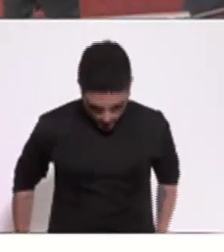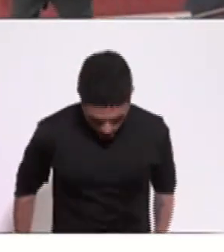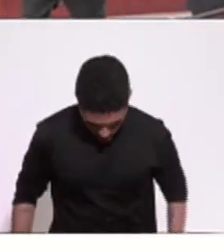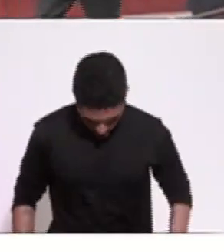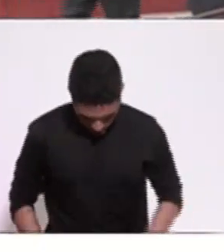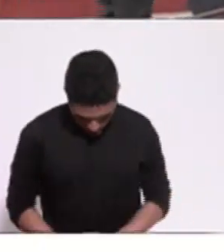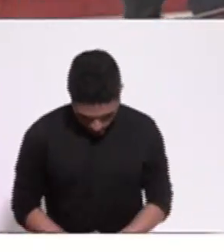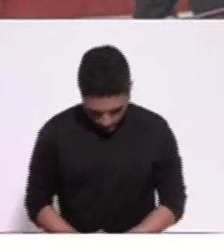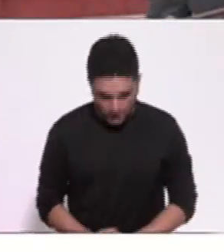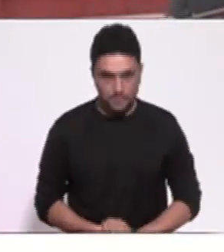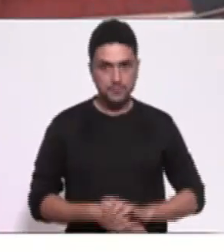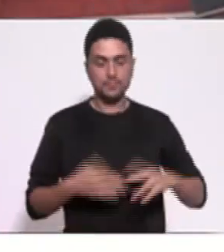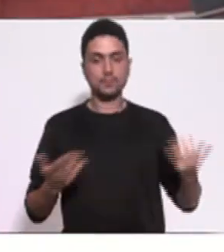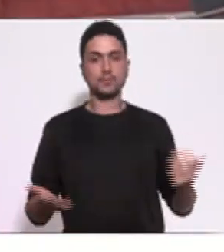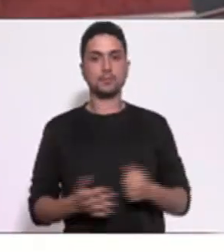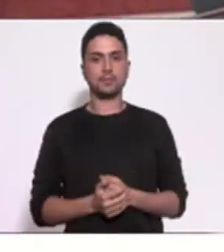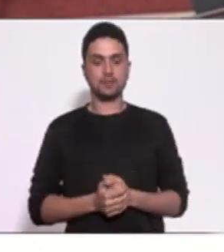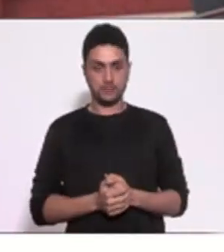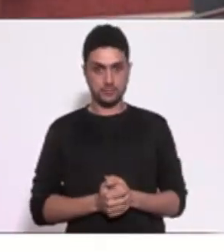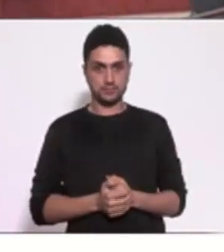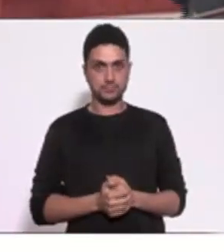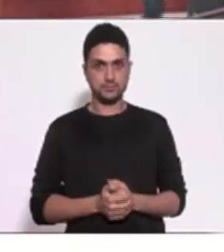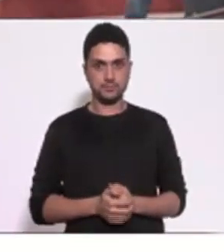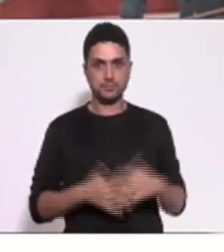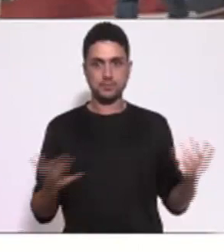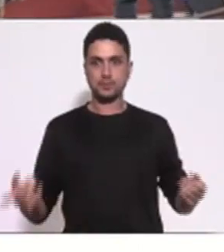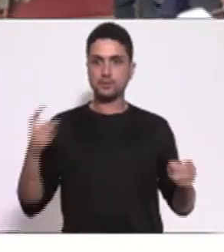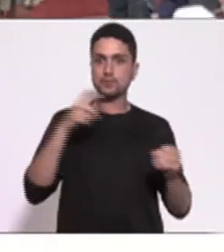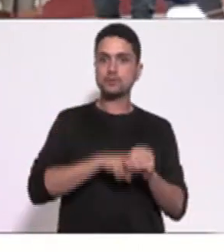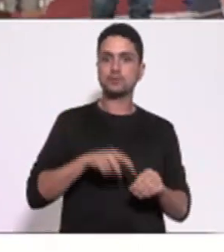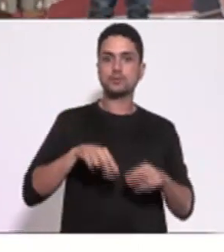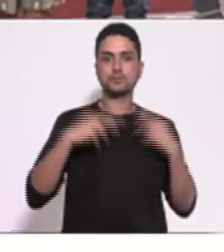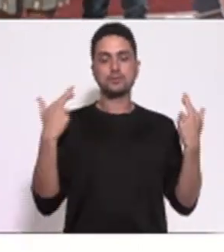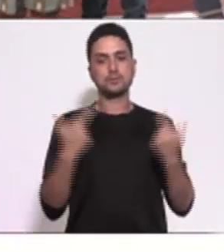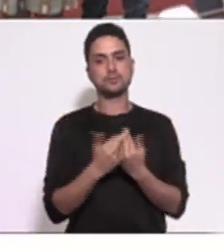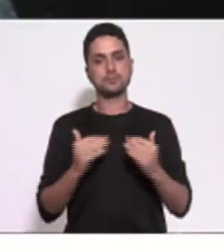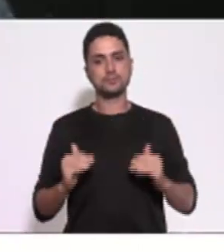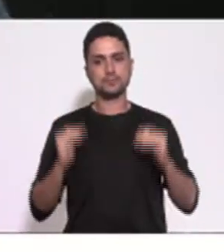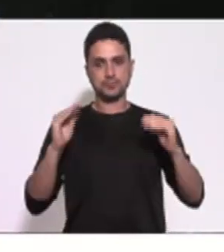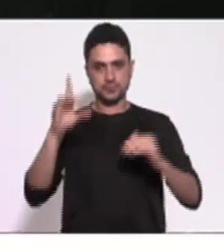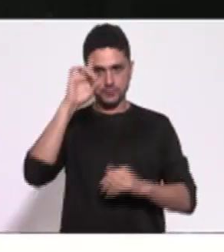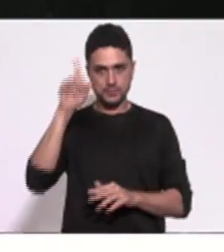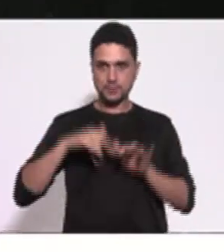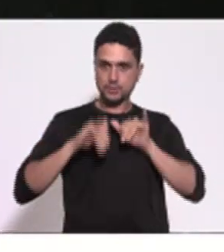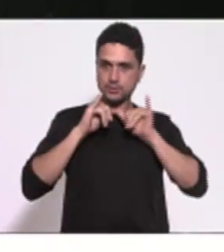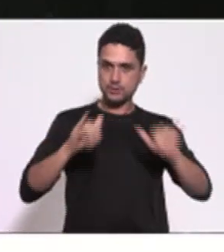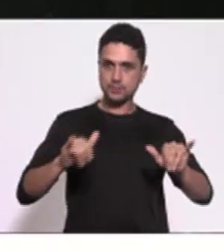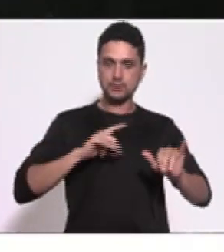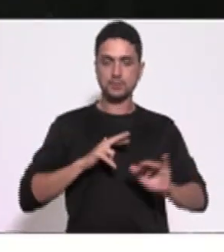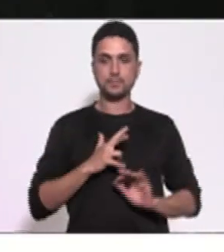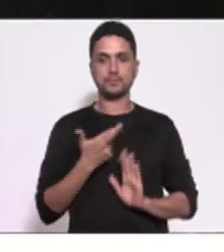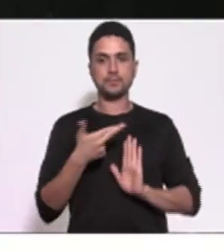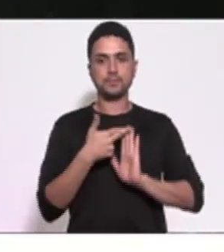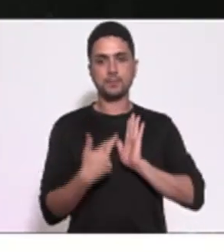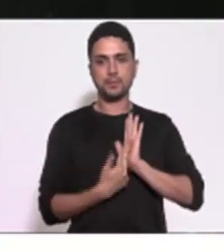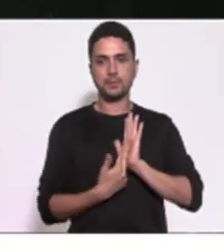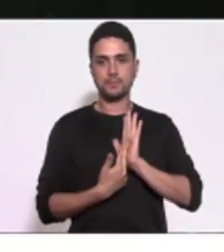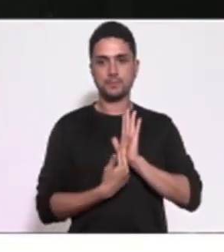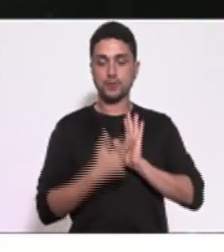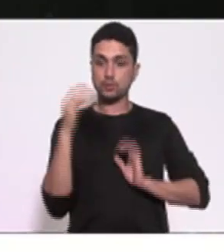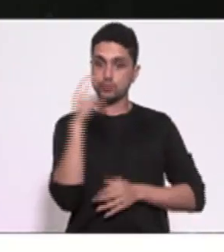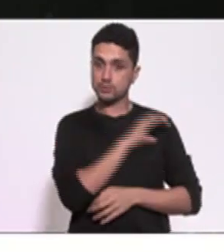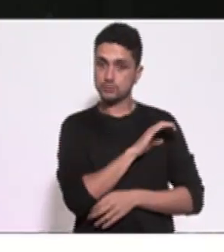Está reaberta a sessão. Passa-se a ordem do dia. Anuncio. Em regime de urgência e discussão única, o projeto